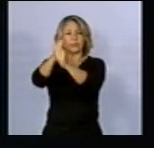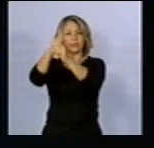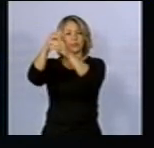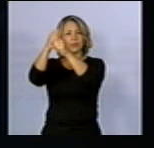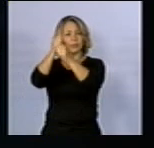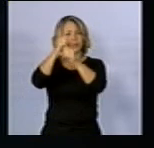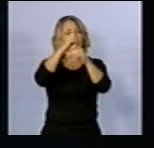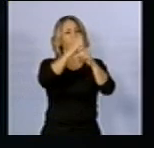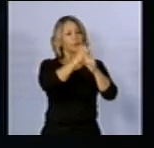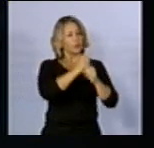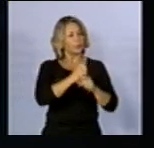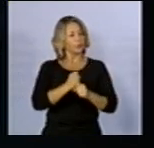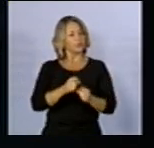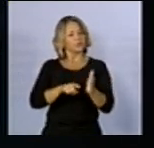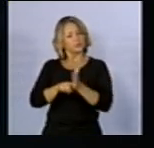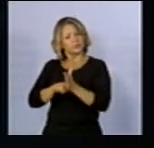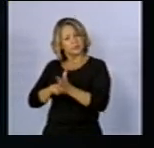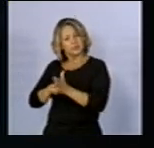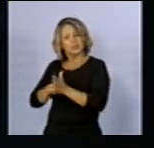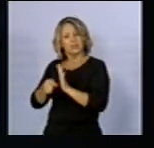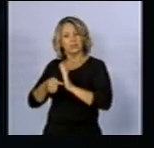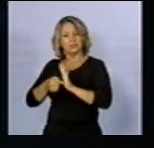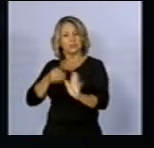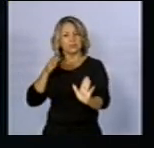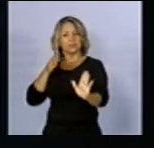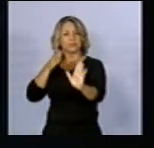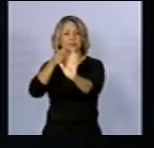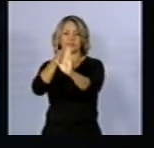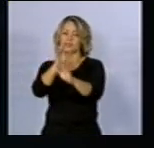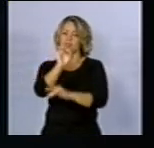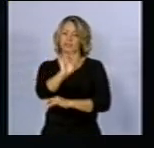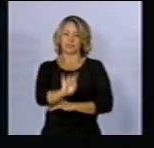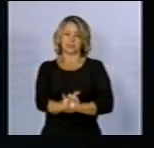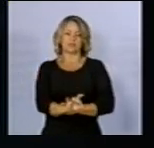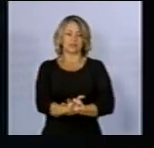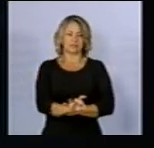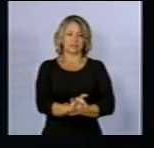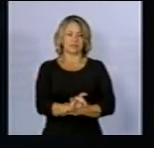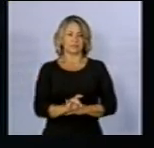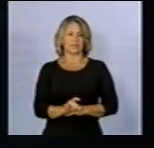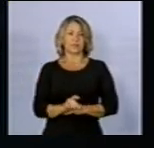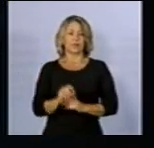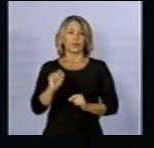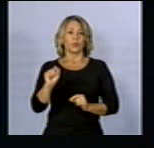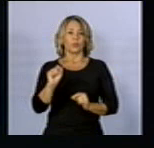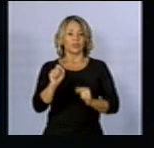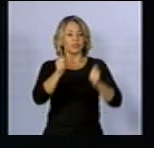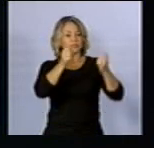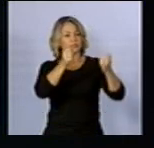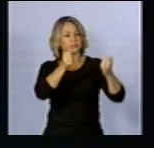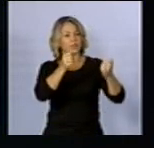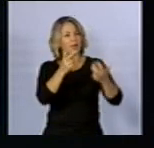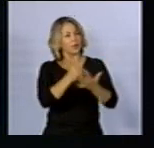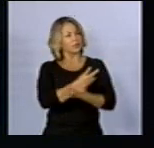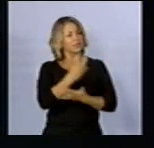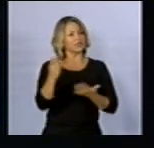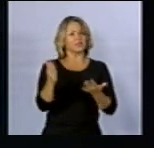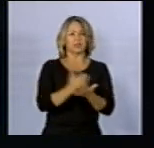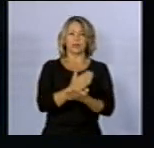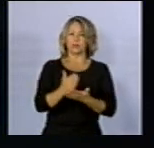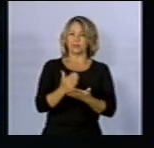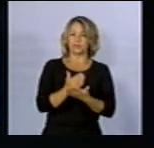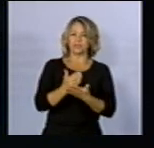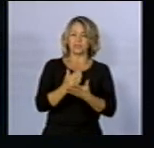das evidências que vai dar uma direção. O que se costuma fazer nessas situações